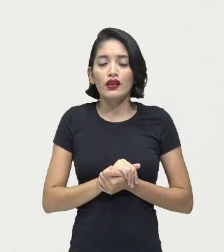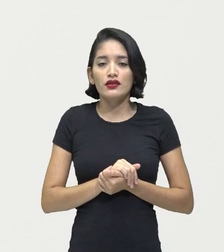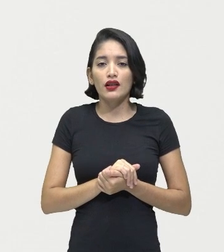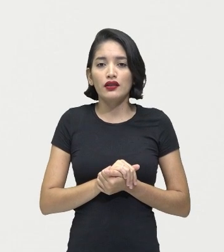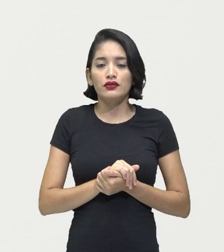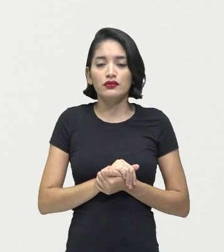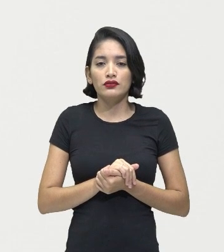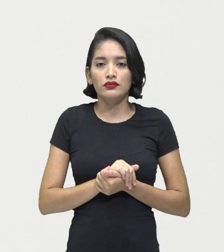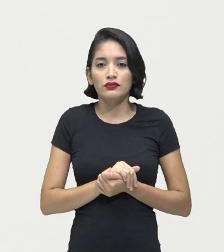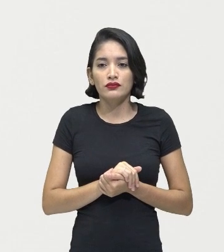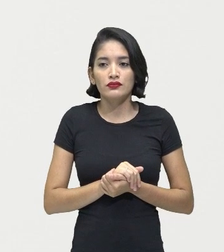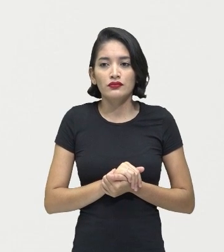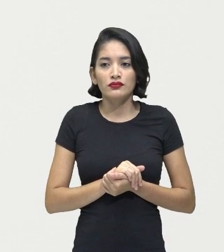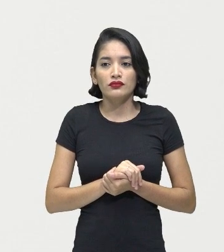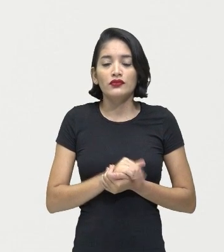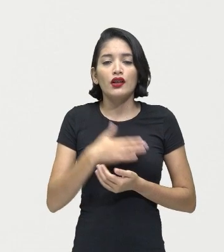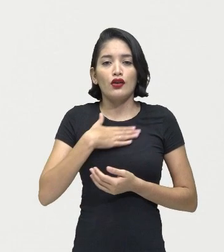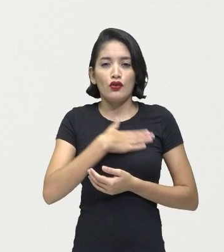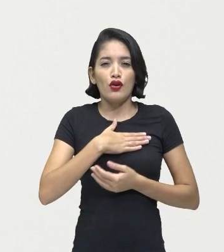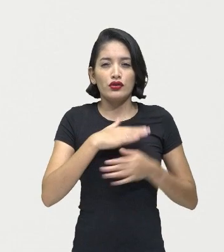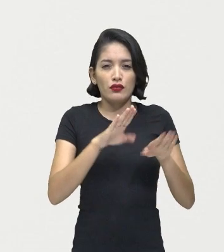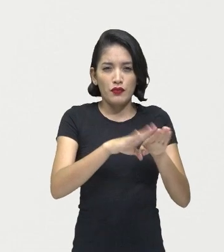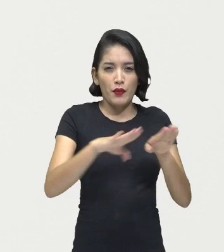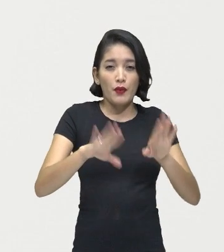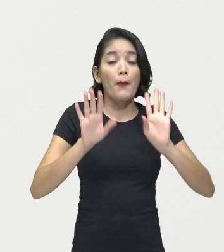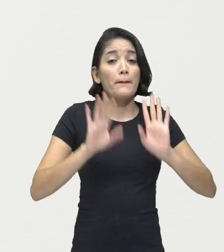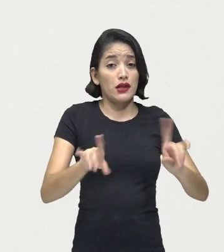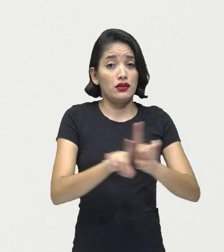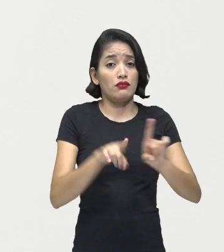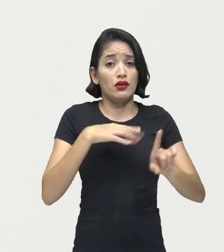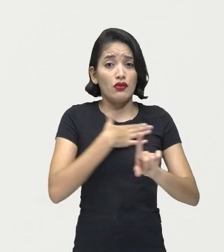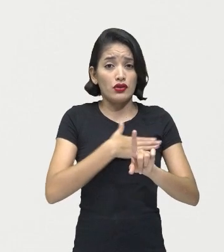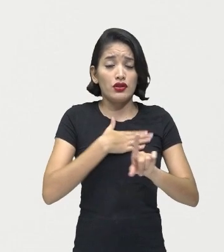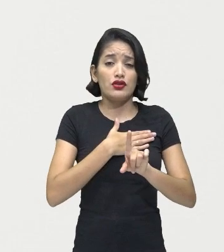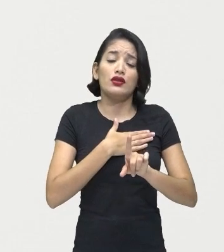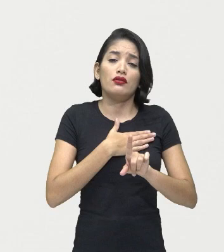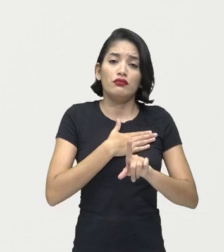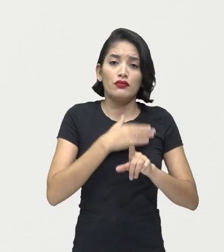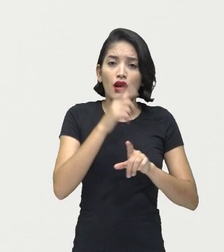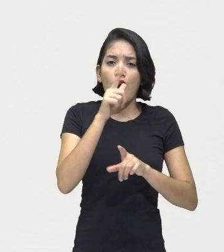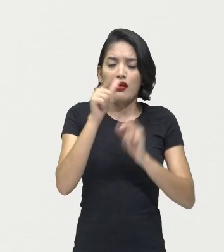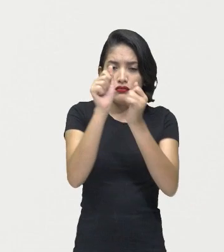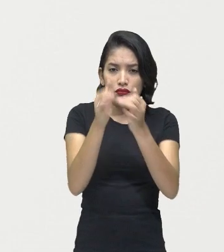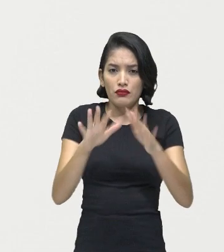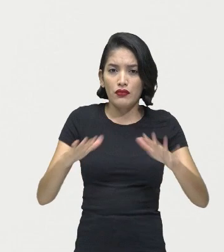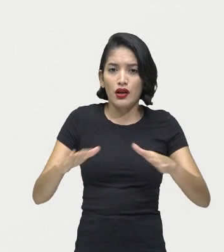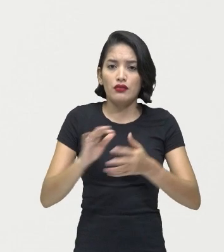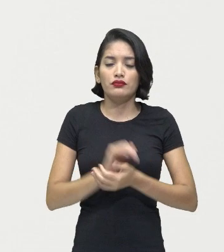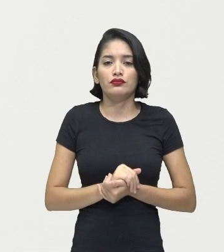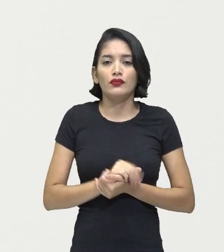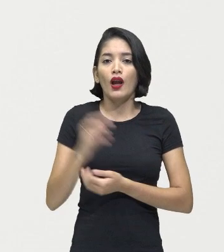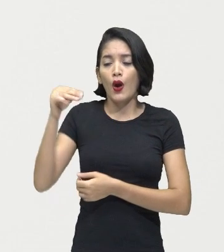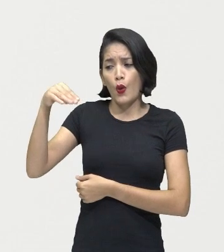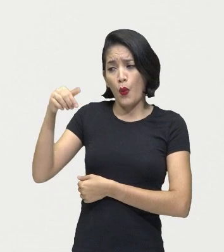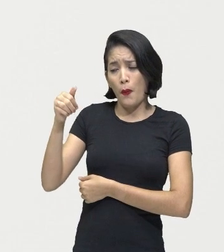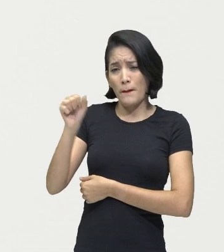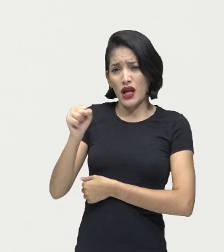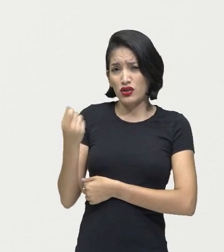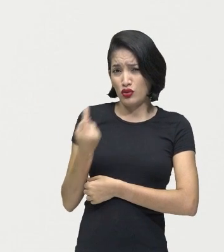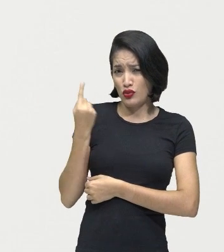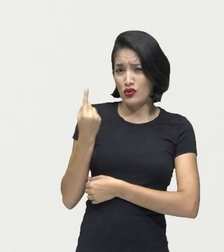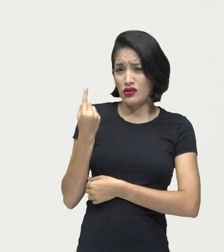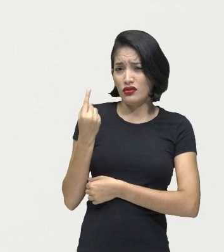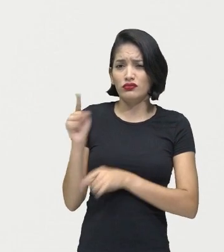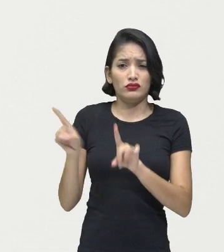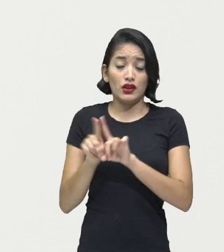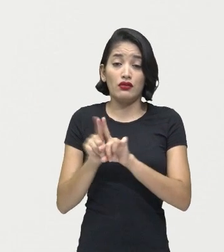gente? Apesar de ele ter o mais ali, só que o mais não está sozinho, né? Ele está acompanhado aqui, olha,